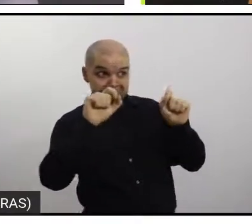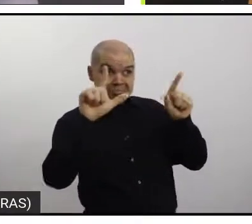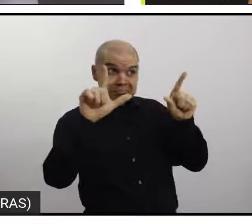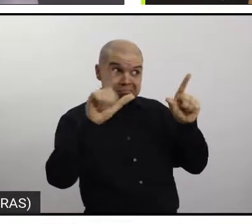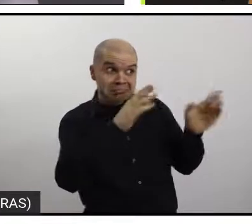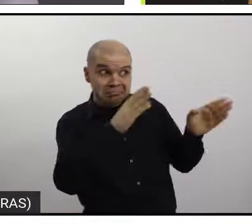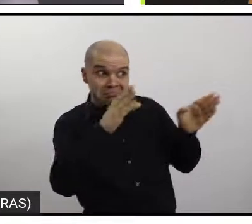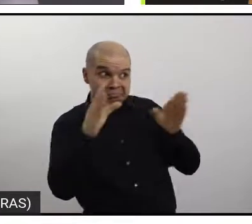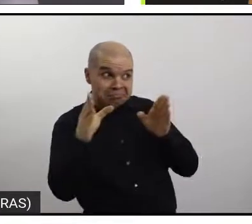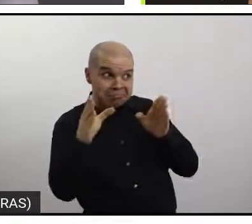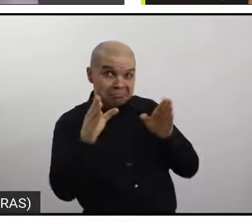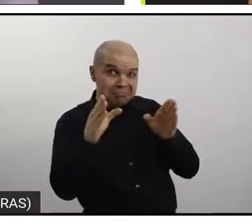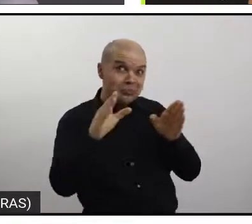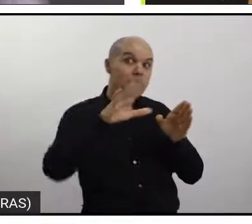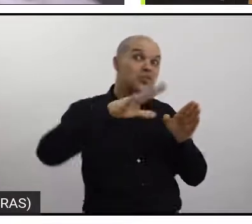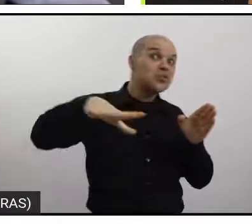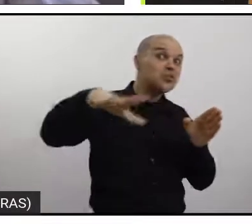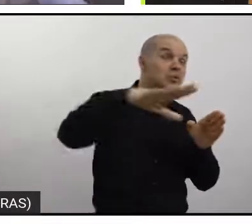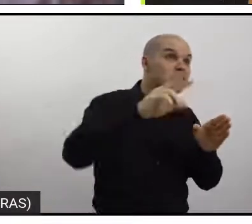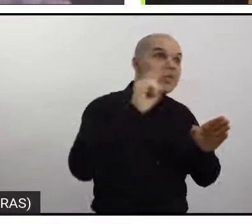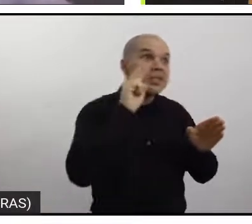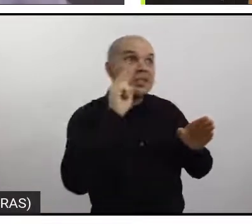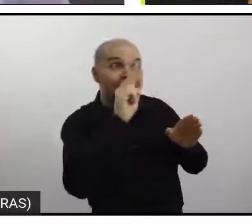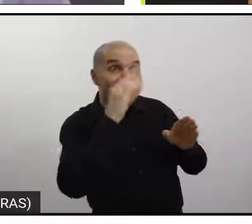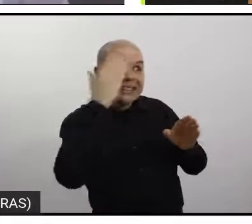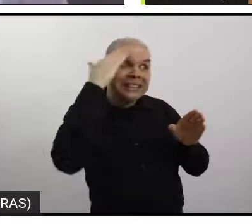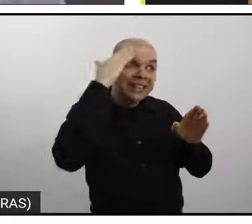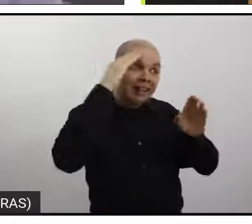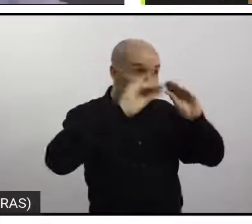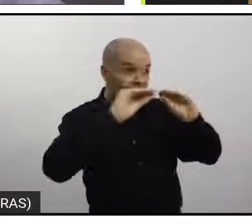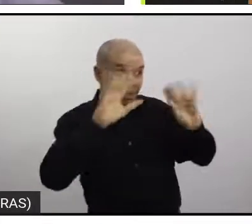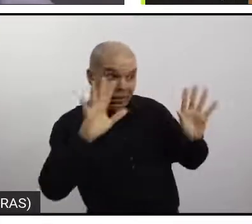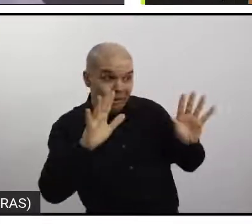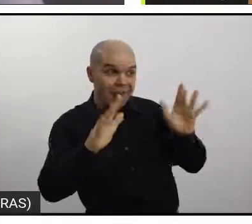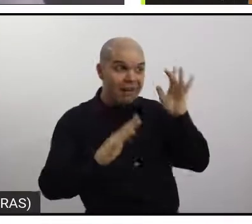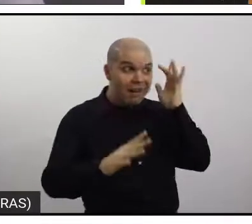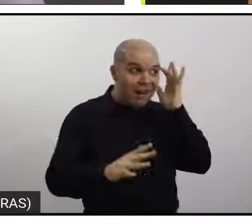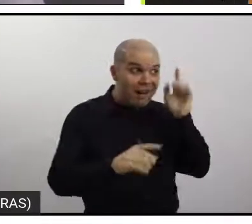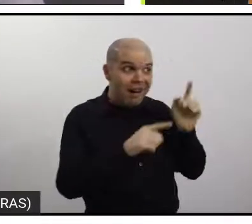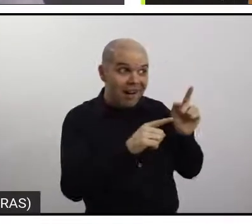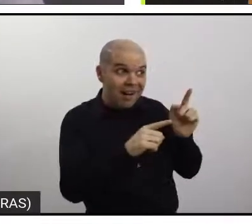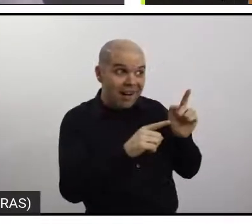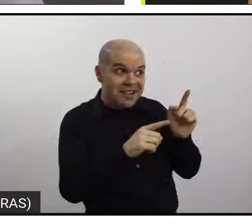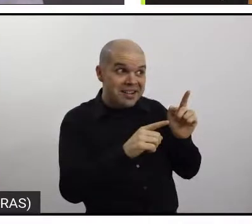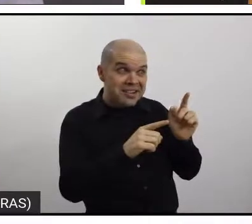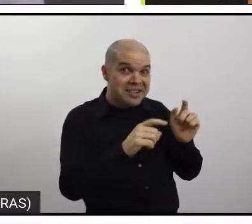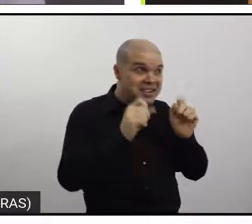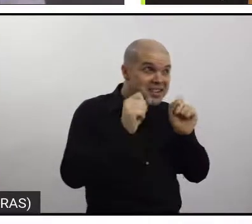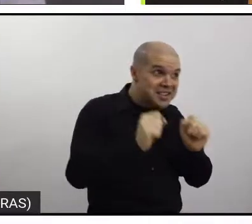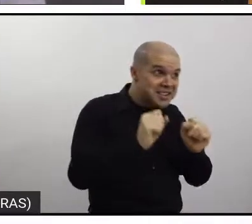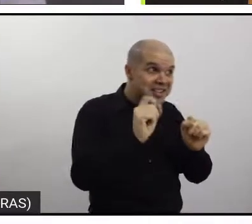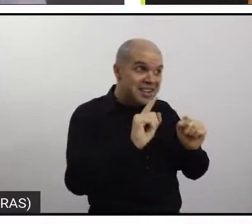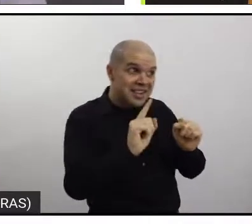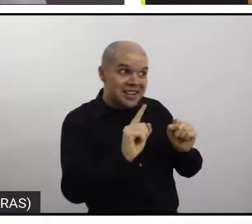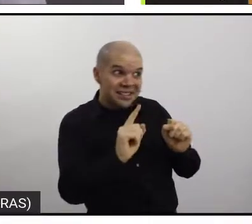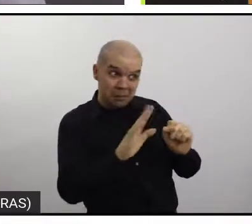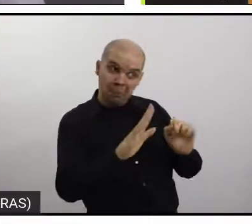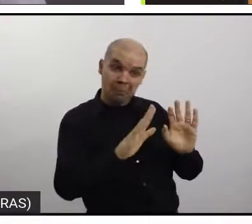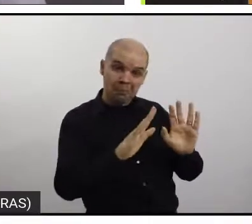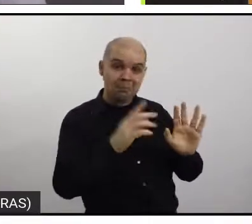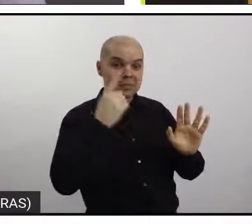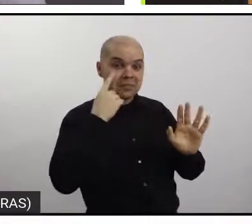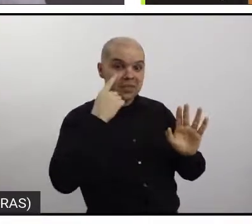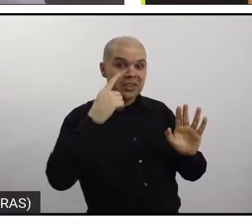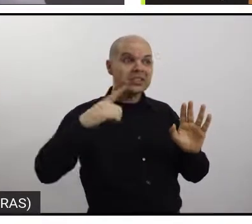já começar? Vamos. Já dando, claro, uma visualizada no Ego Clip. E ele tem